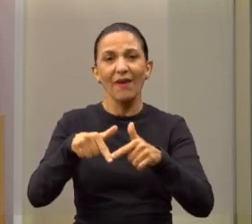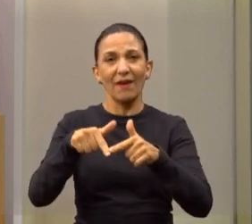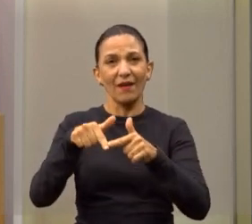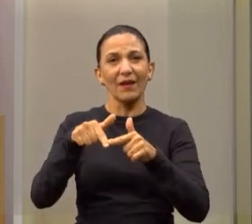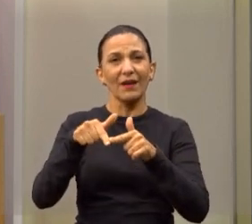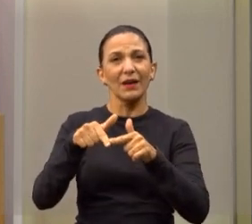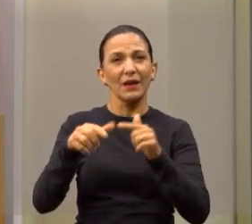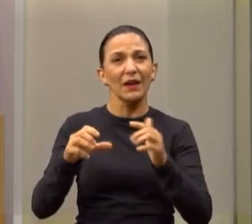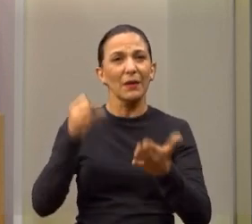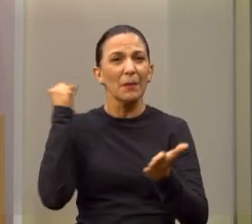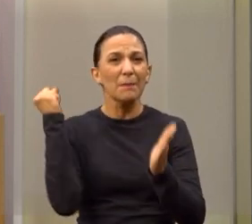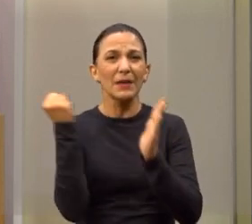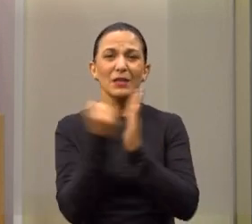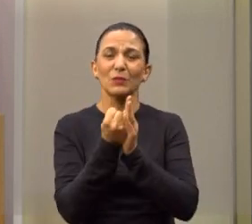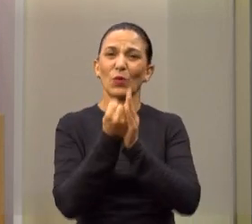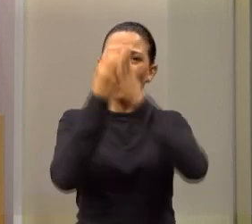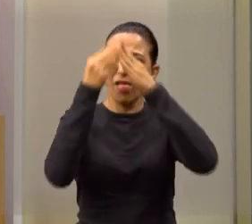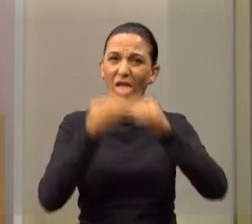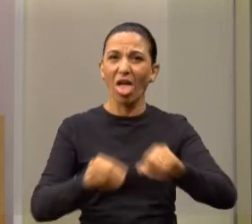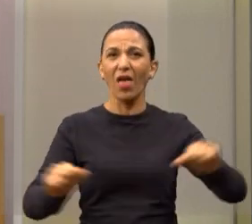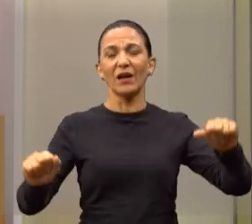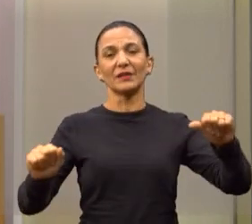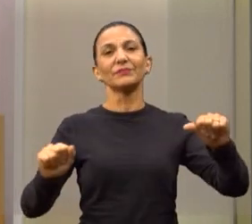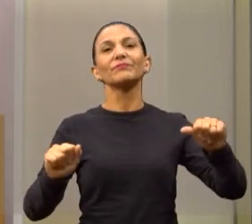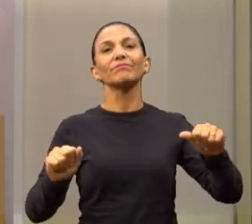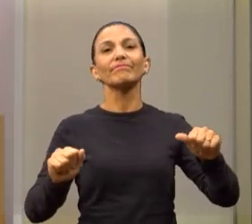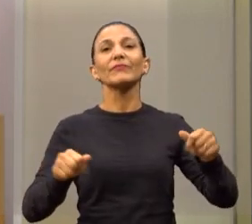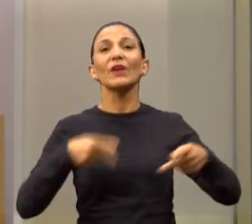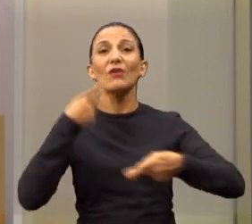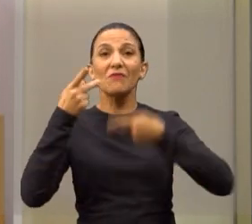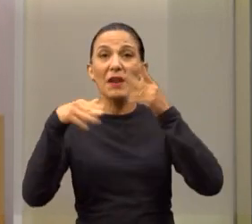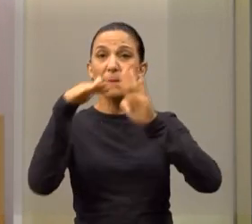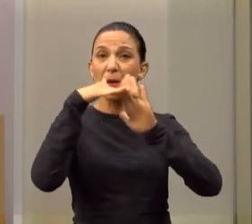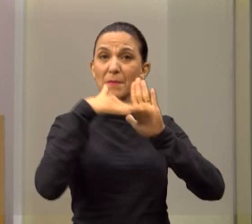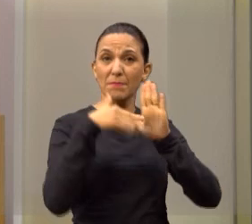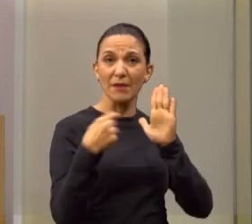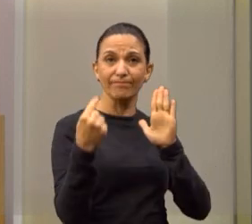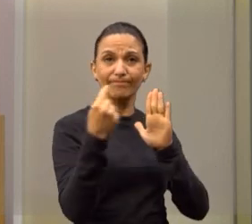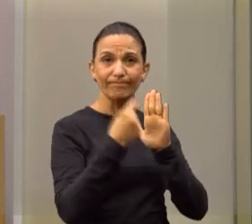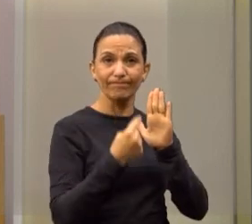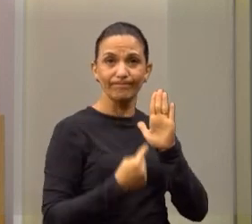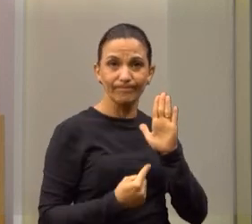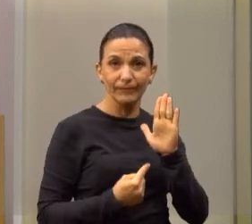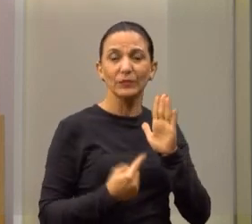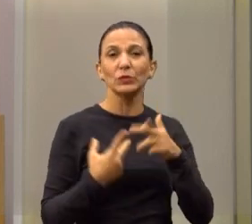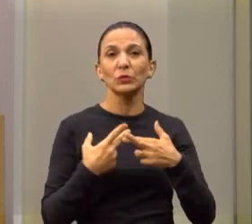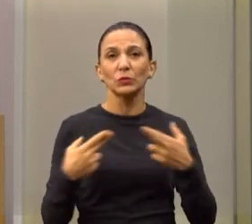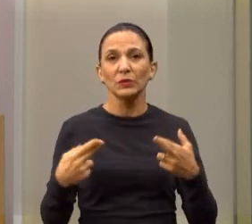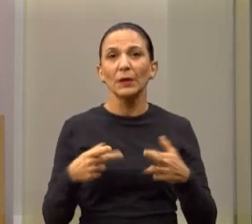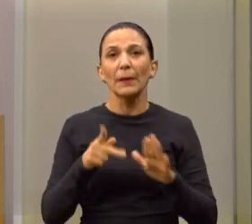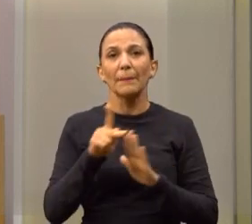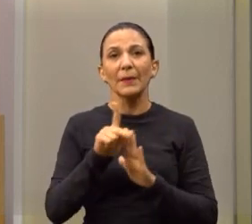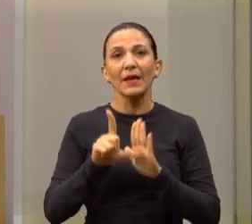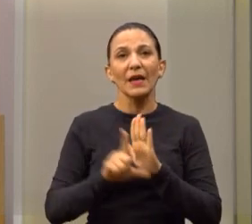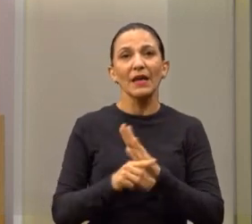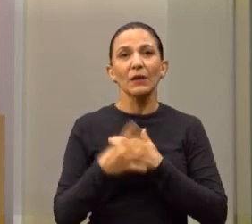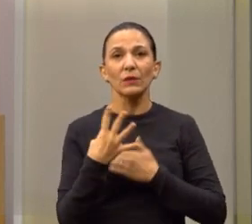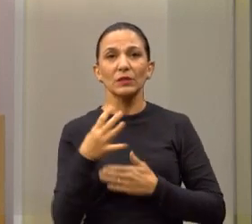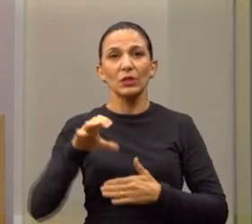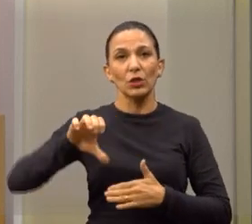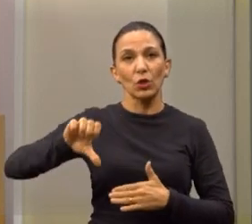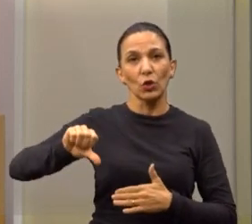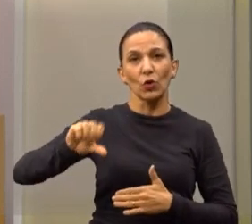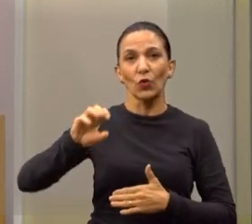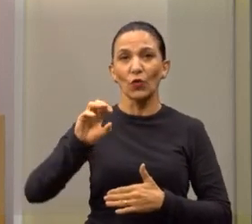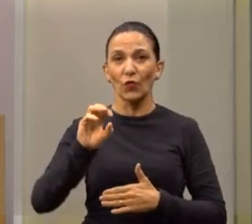natural do nosso país. Isso a gente precisa falar, e por que eu estou dizendo isso? Do atrocidade que é o PL 490, o PL